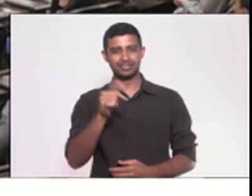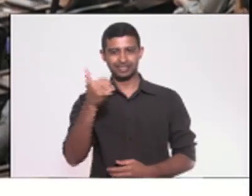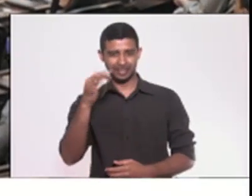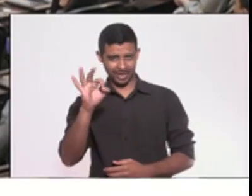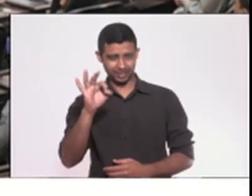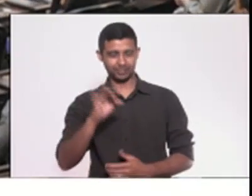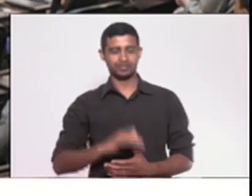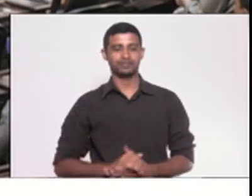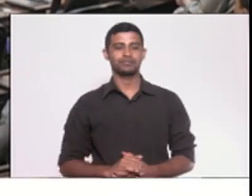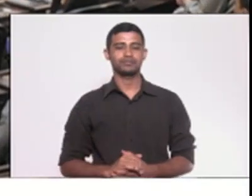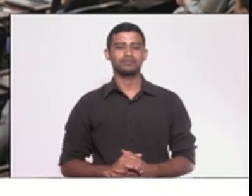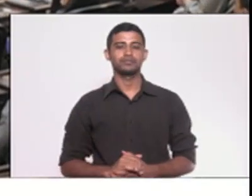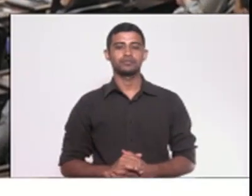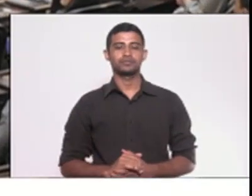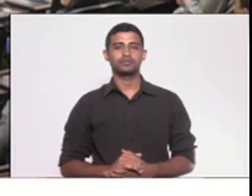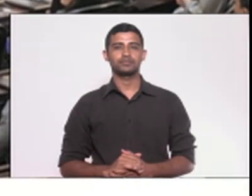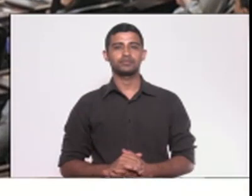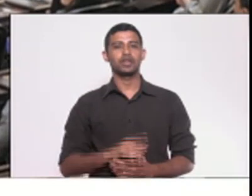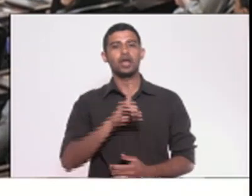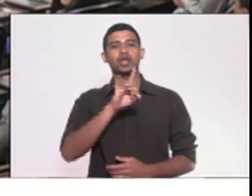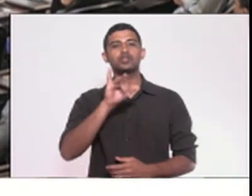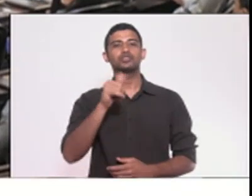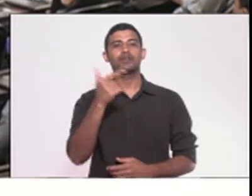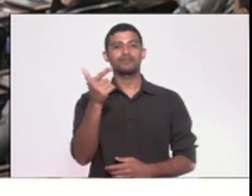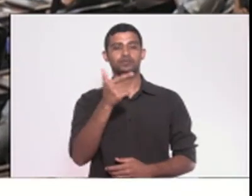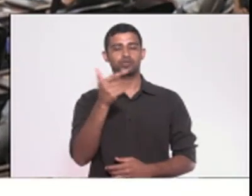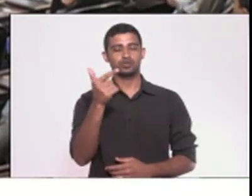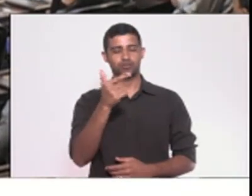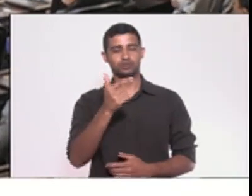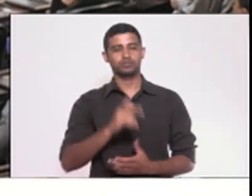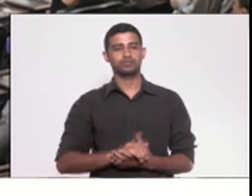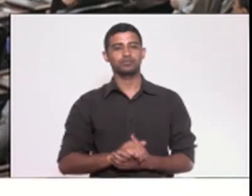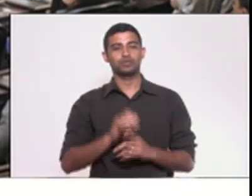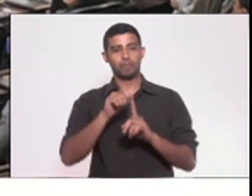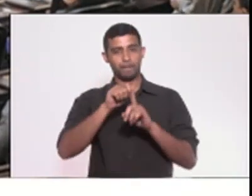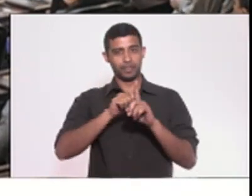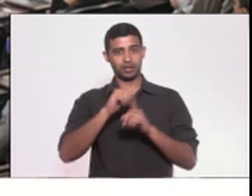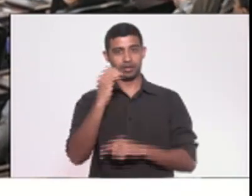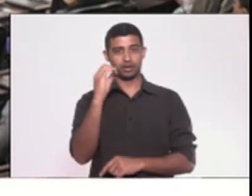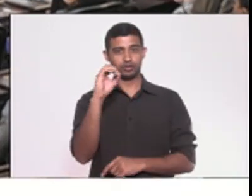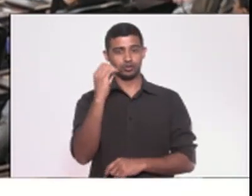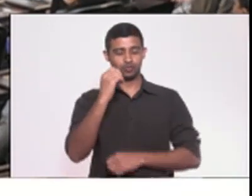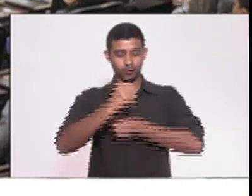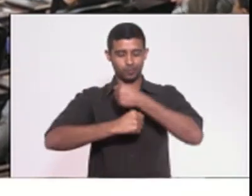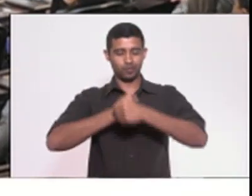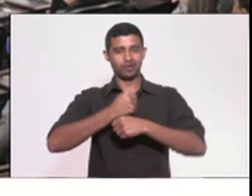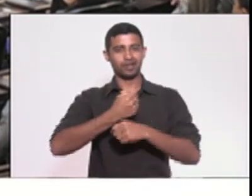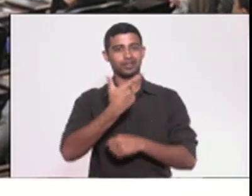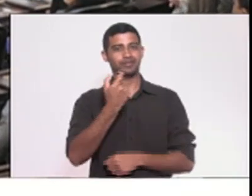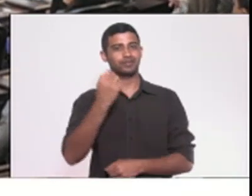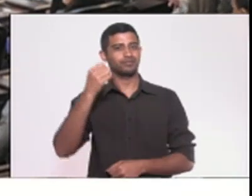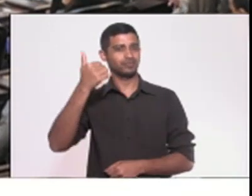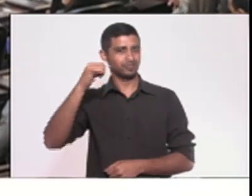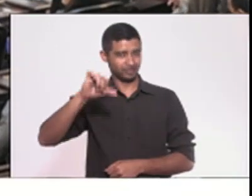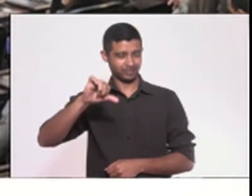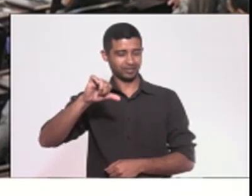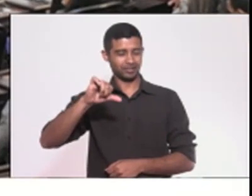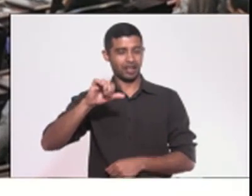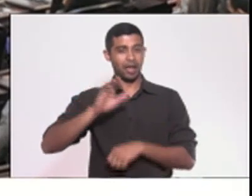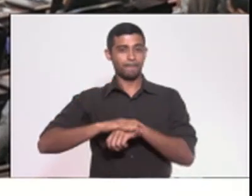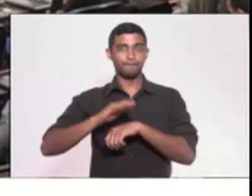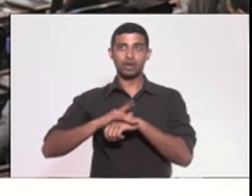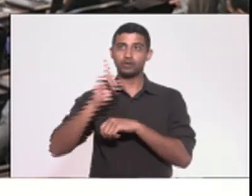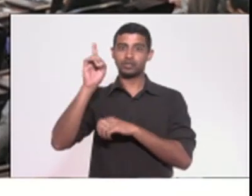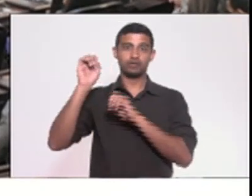10h10 do dia 22 de outubro de 19, sobre a proteção